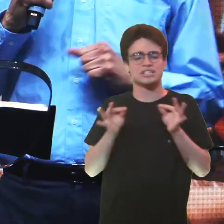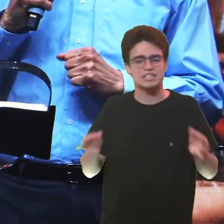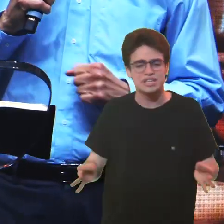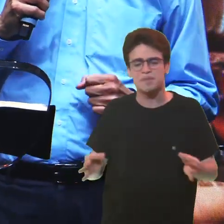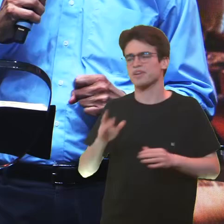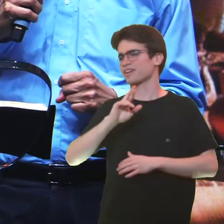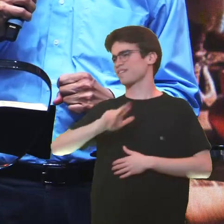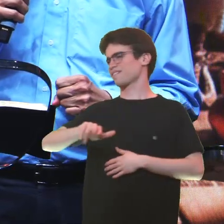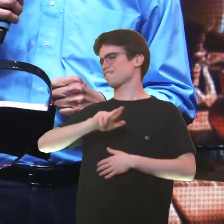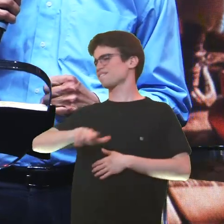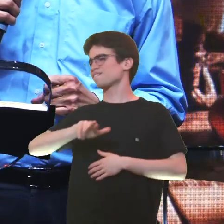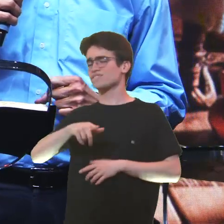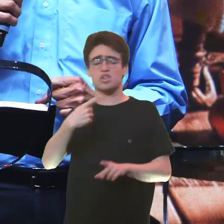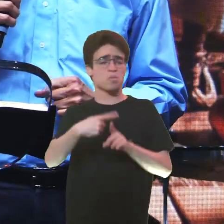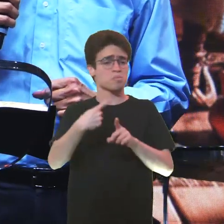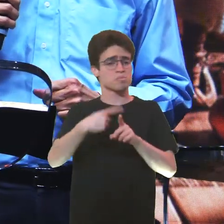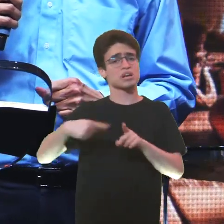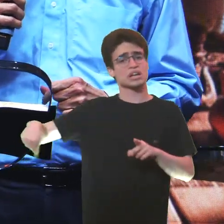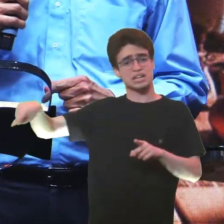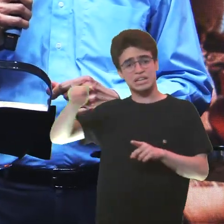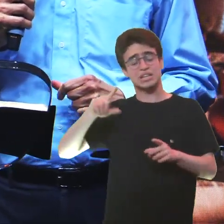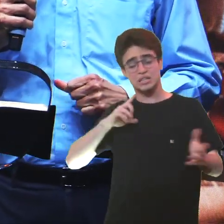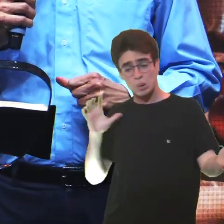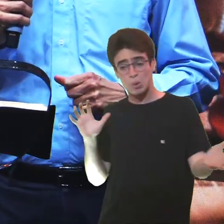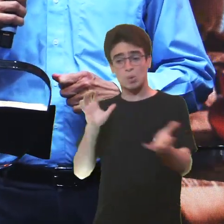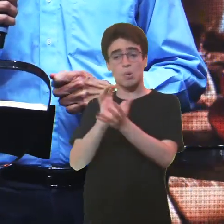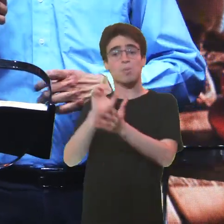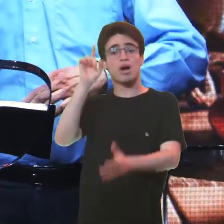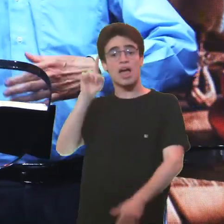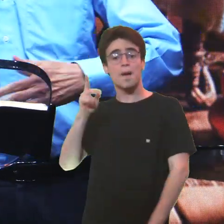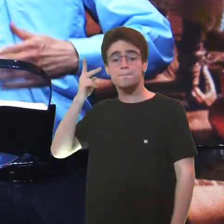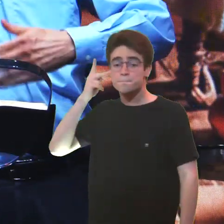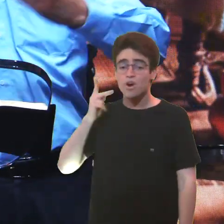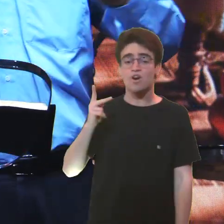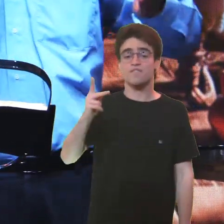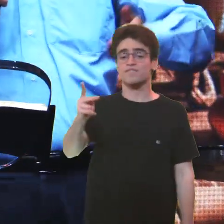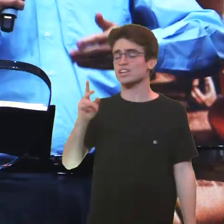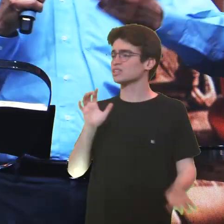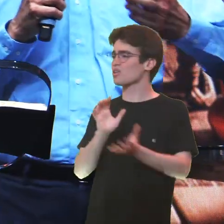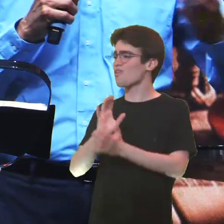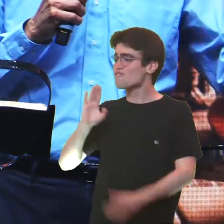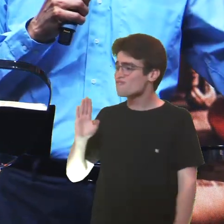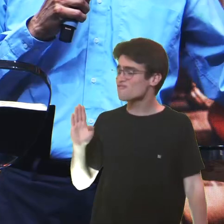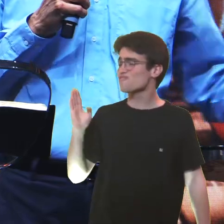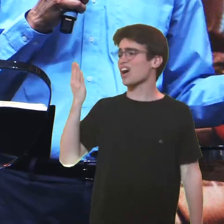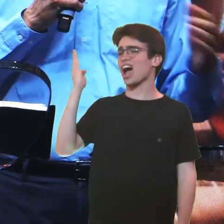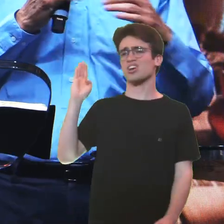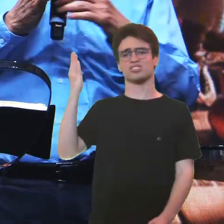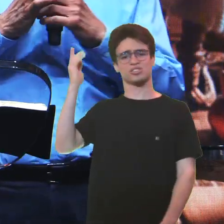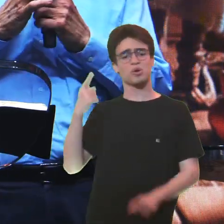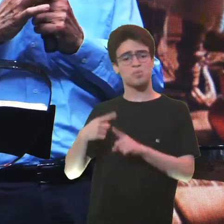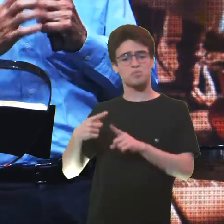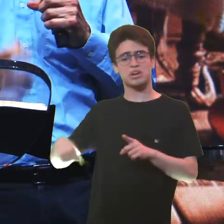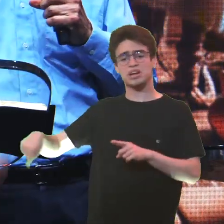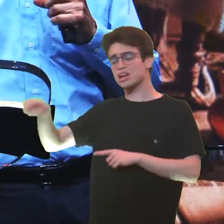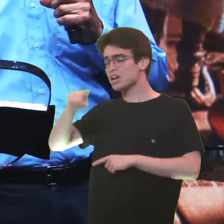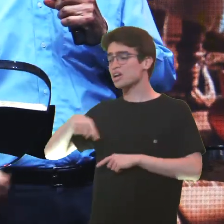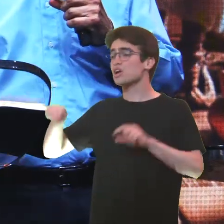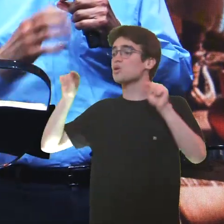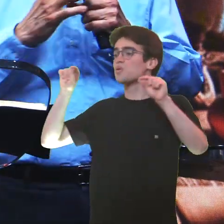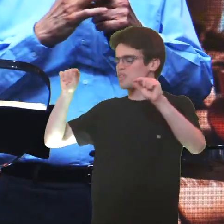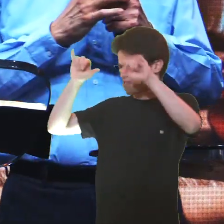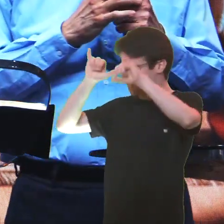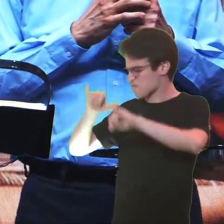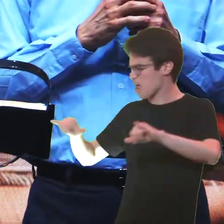profetas falsos senão também haviam profetas falsos que le decían al pueblo que la cautividad terminaría, que falavam para o povo